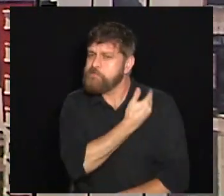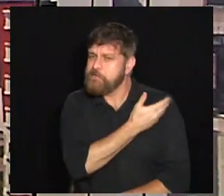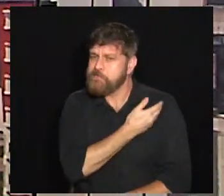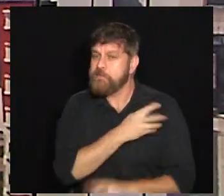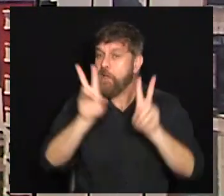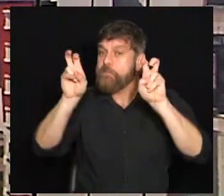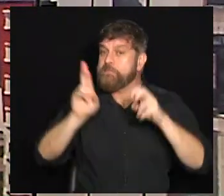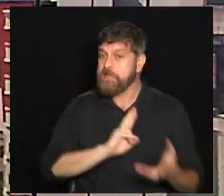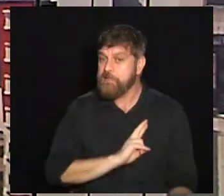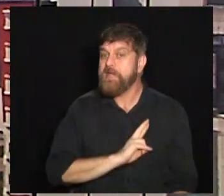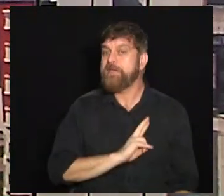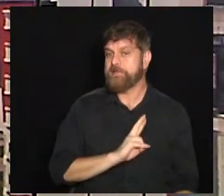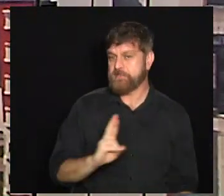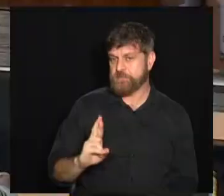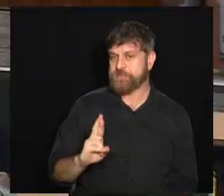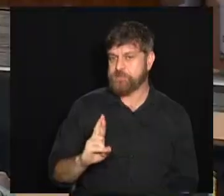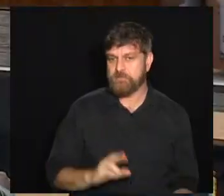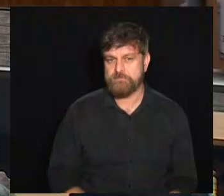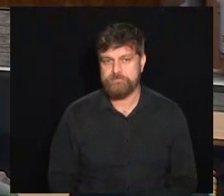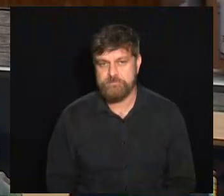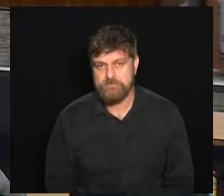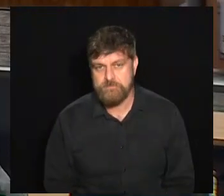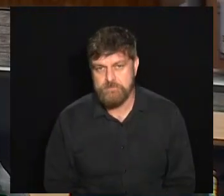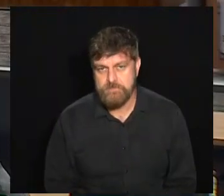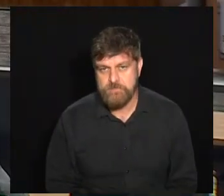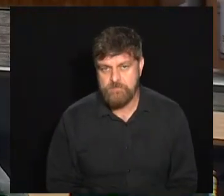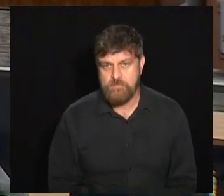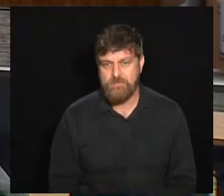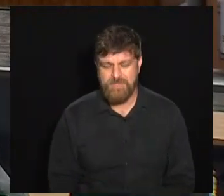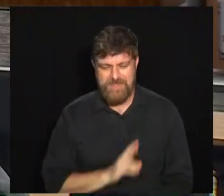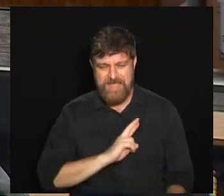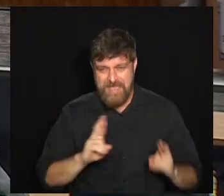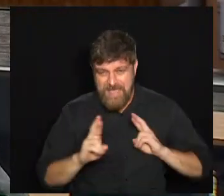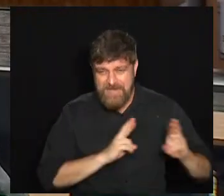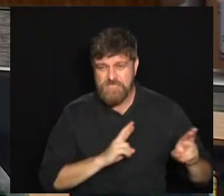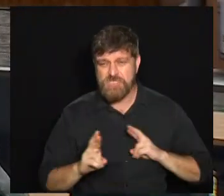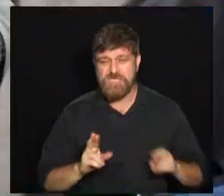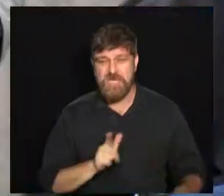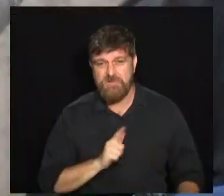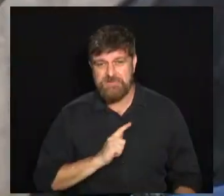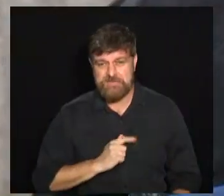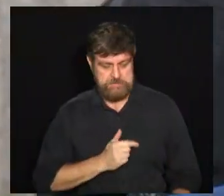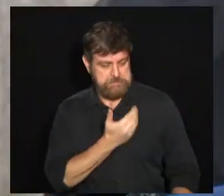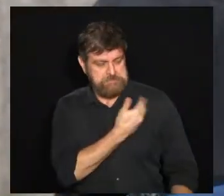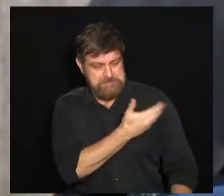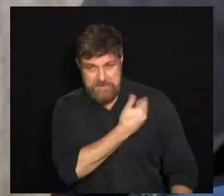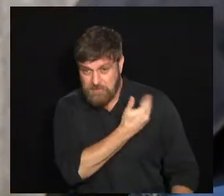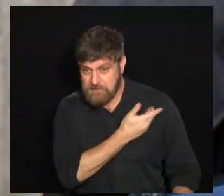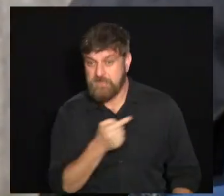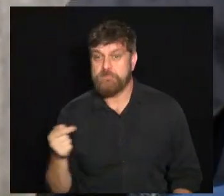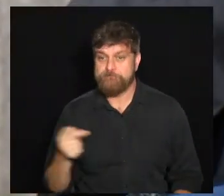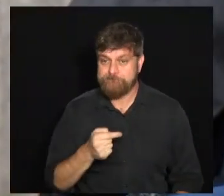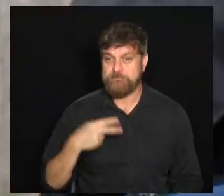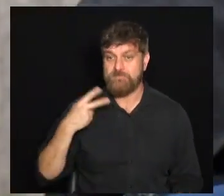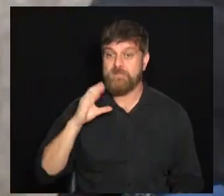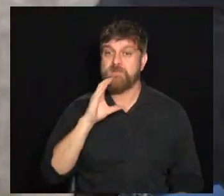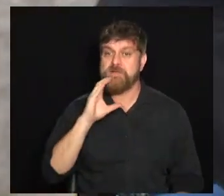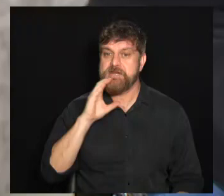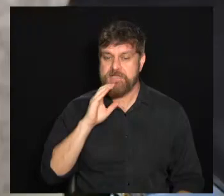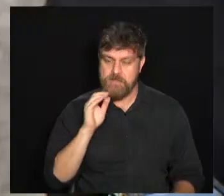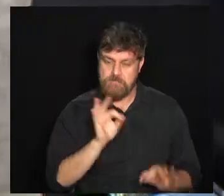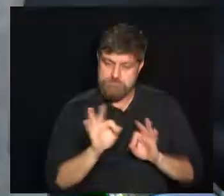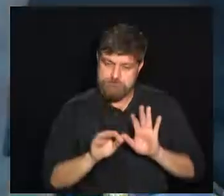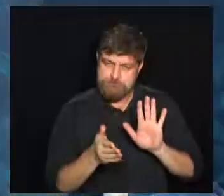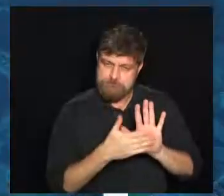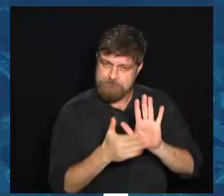por motivo religioso. A intolerância religiosa é tema de projeto de lei de autoria do vereador Carlão do PT. A